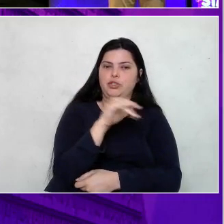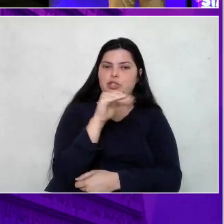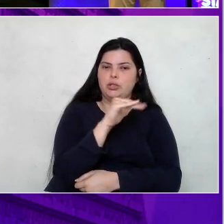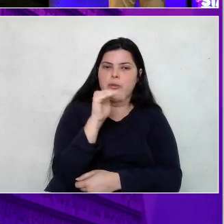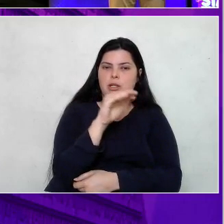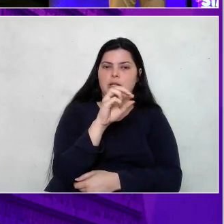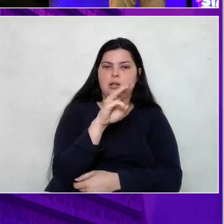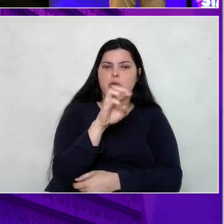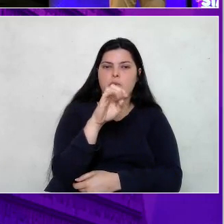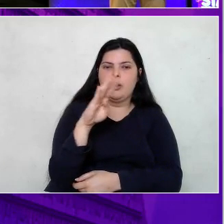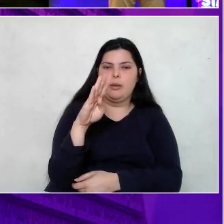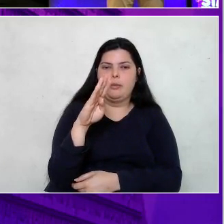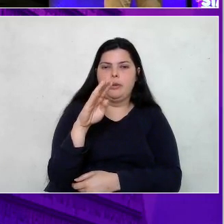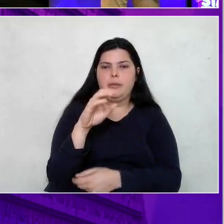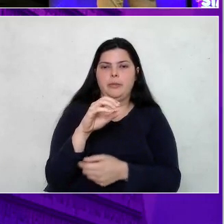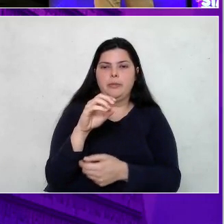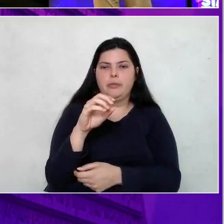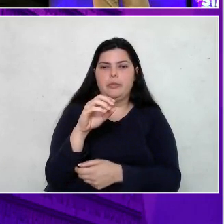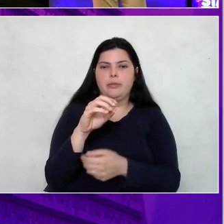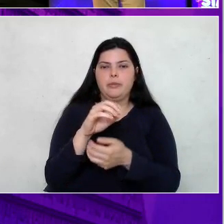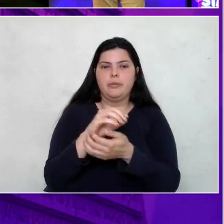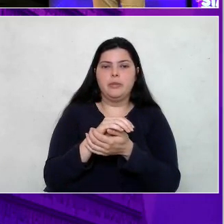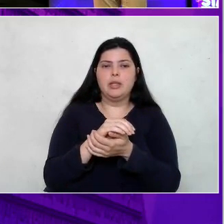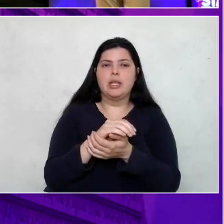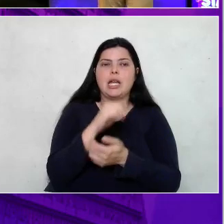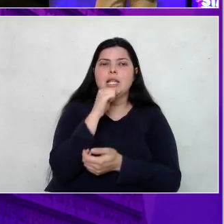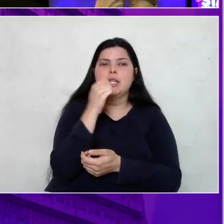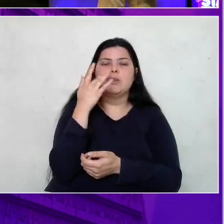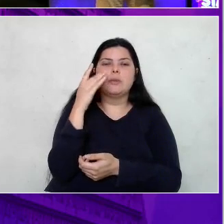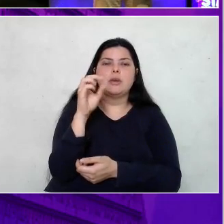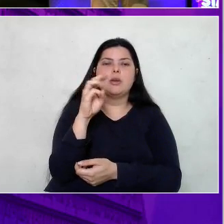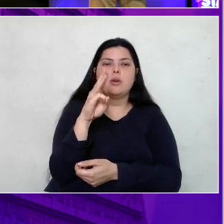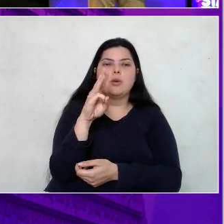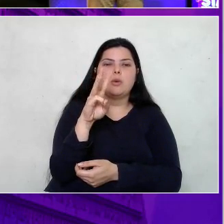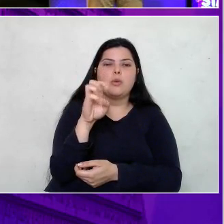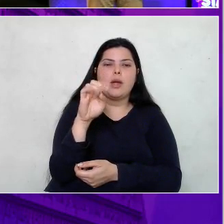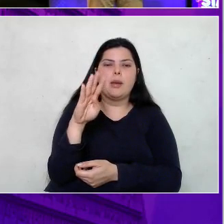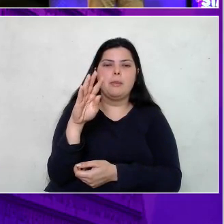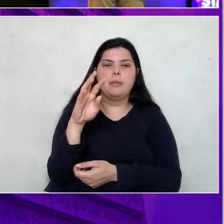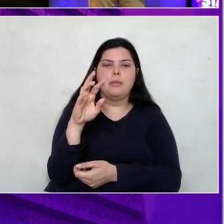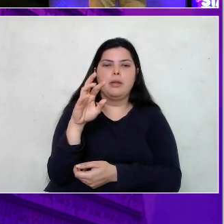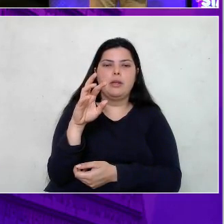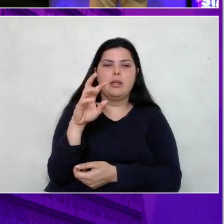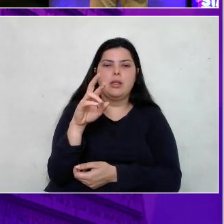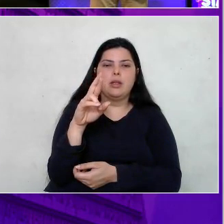né? Quem aqui não sabe o que é o webhook?